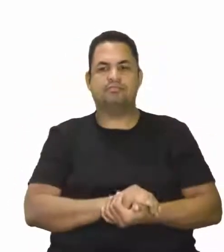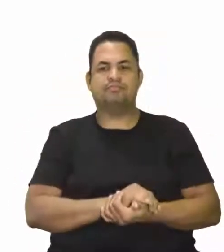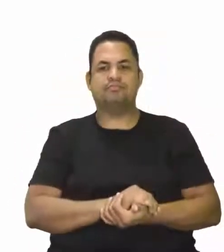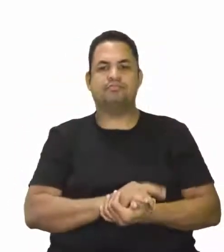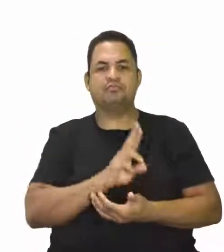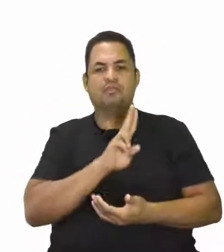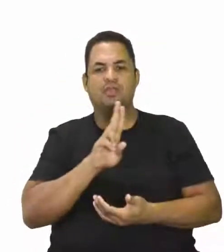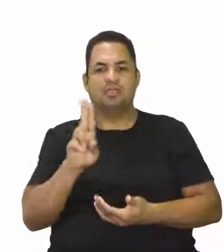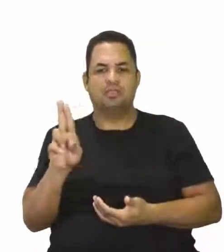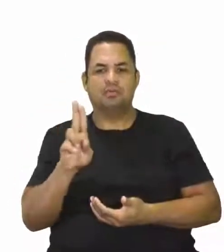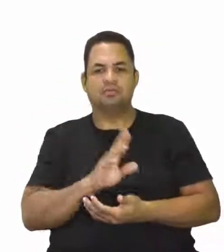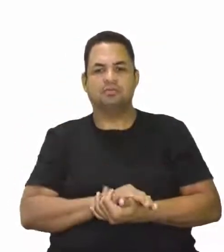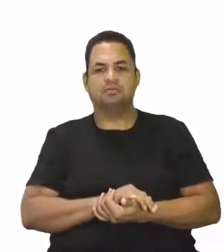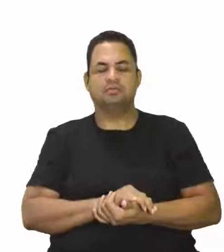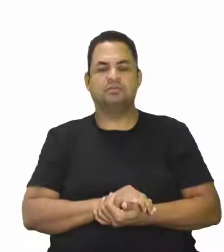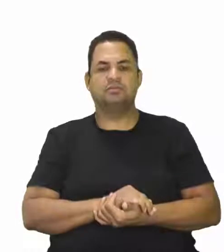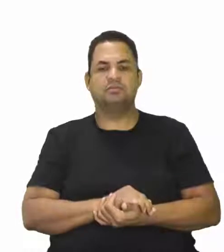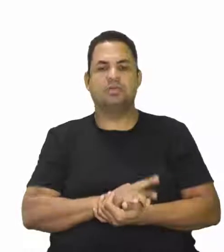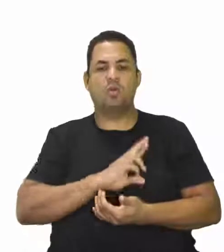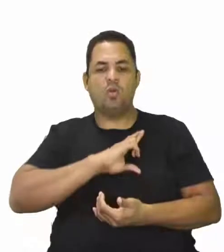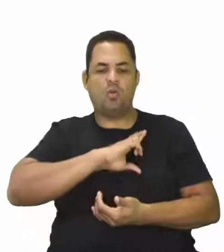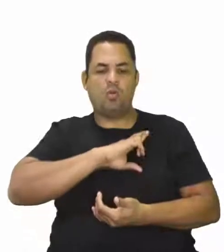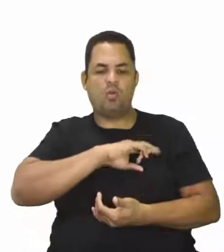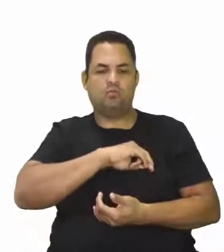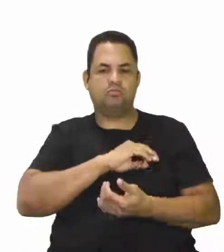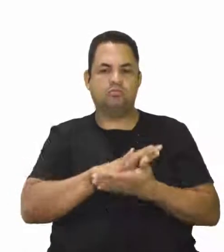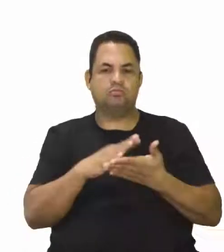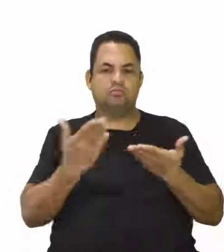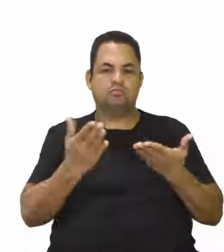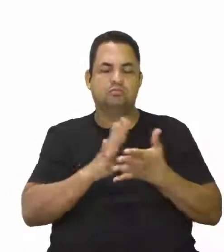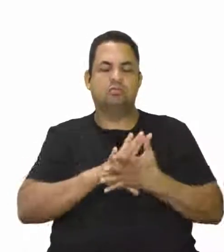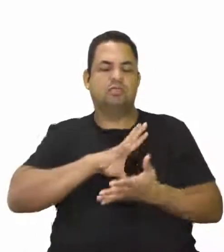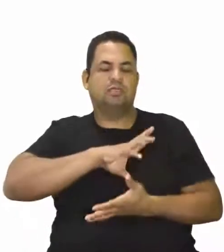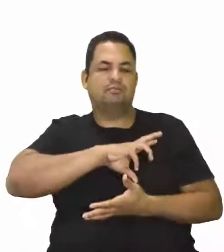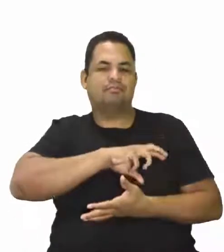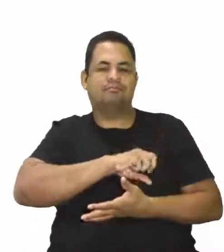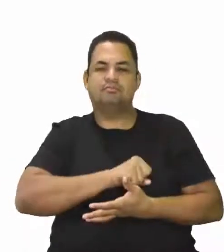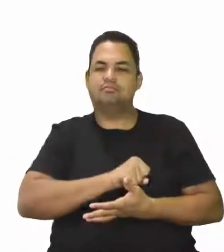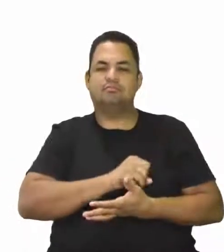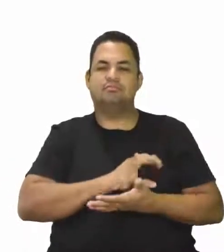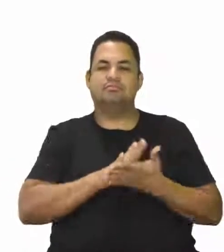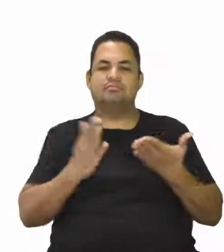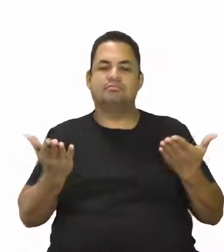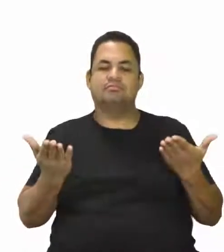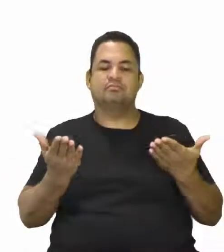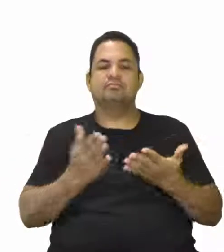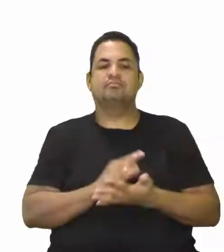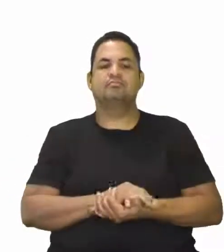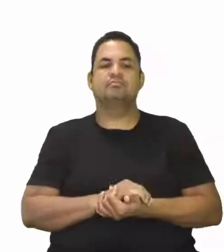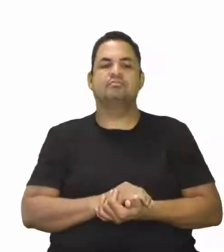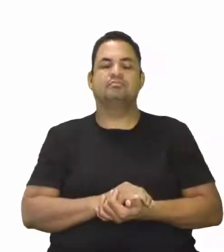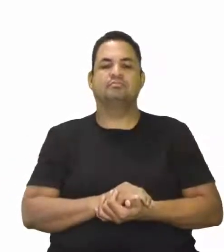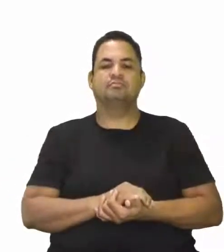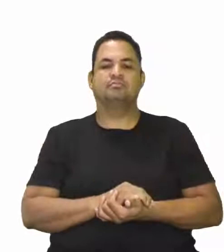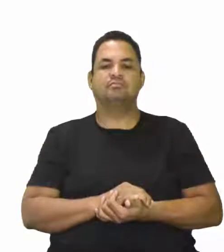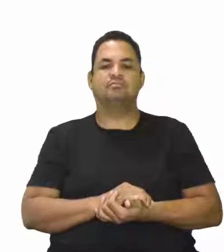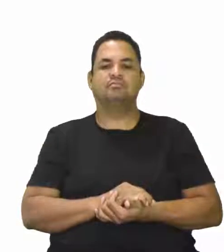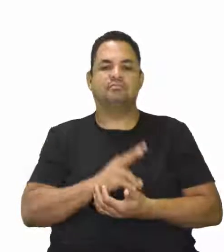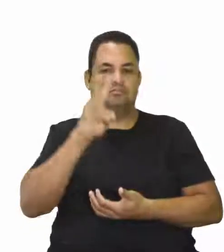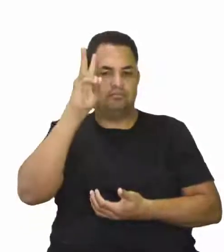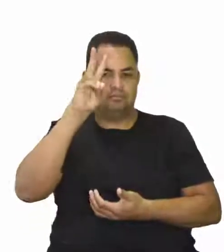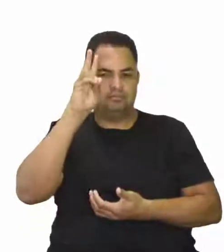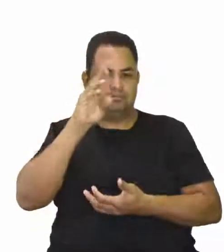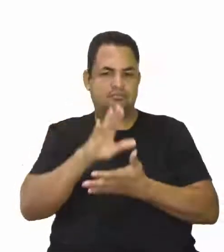esse nome que ele recebe de romancista, porque ele era muitíssimo apaixonado. Então, assim, uma história